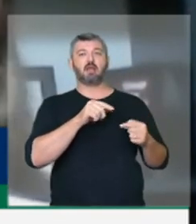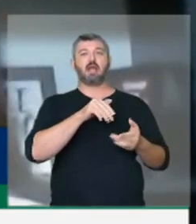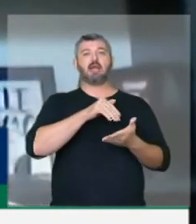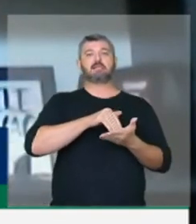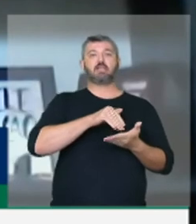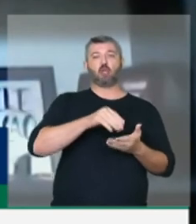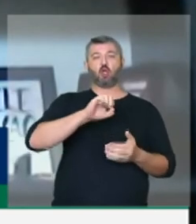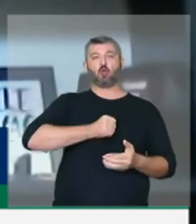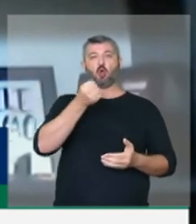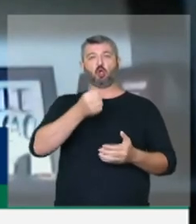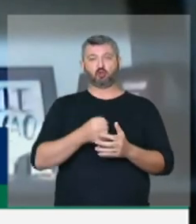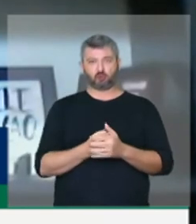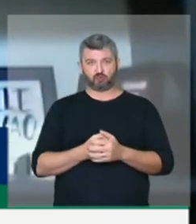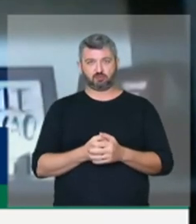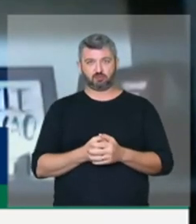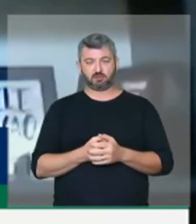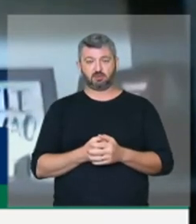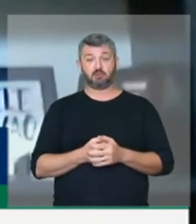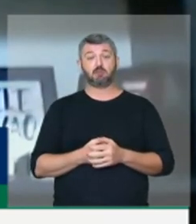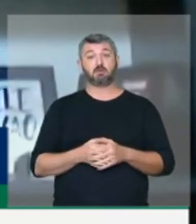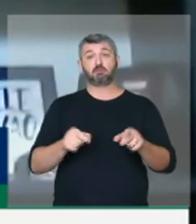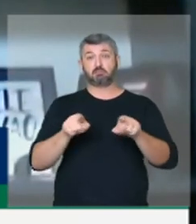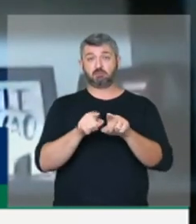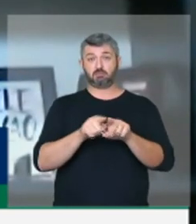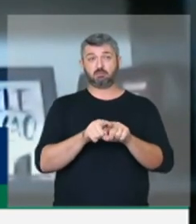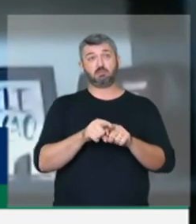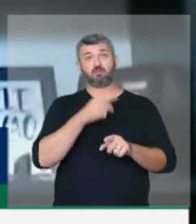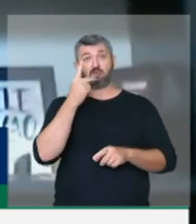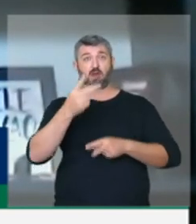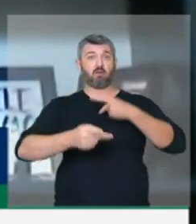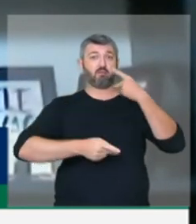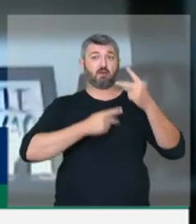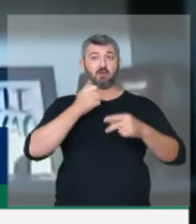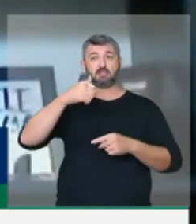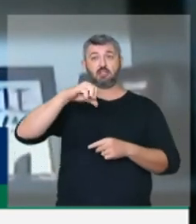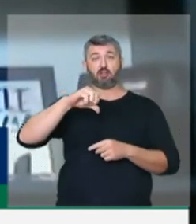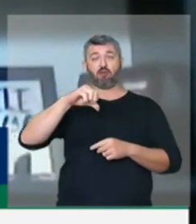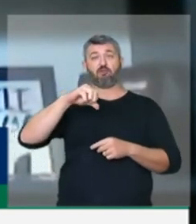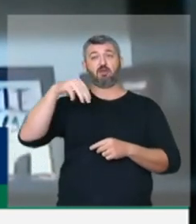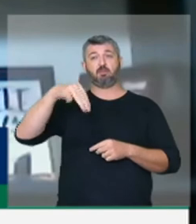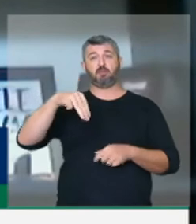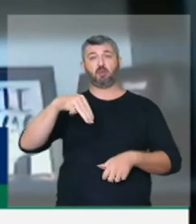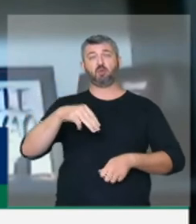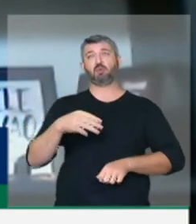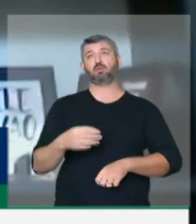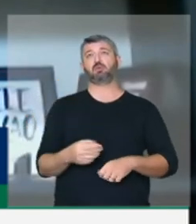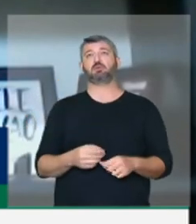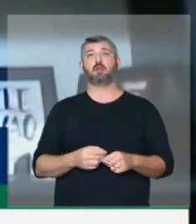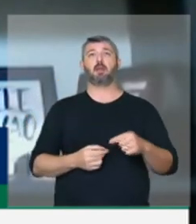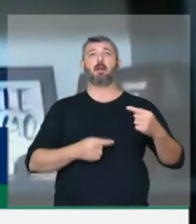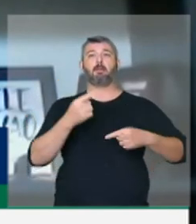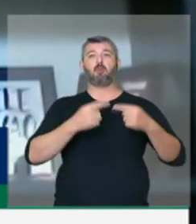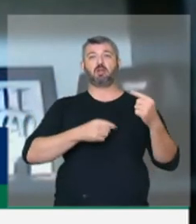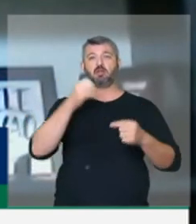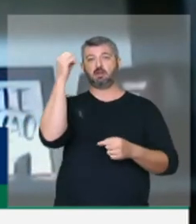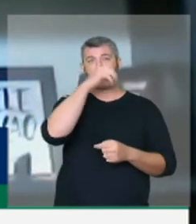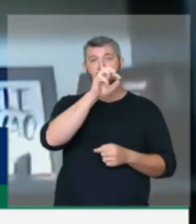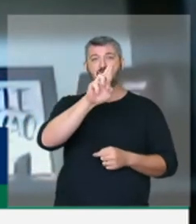com esse vídeo, obviamente, nos 19 minutos, falou o festival de políticas reacionárias